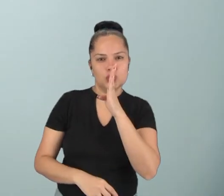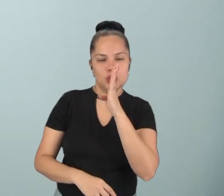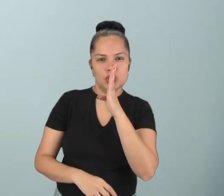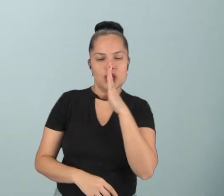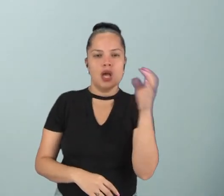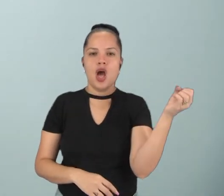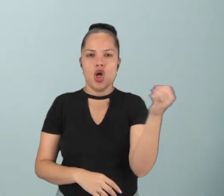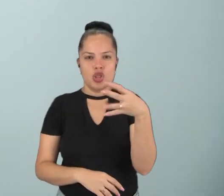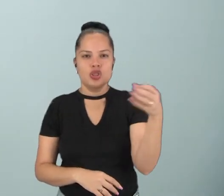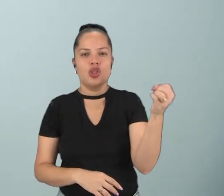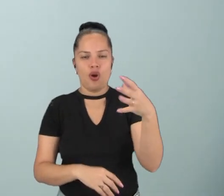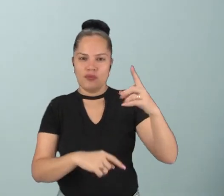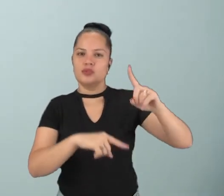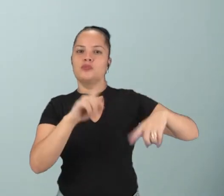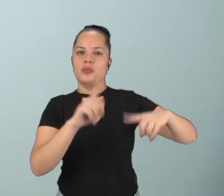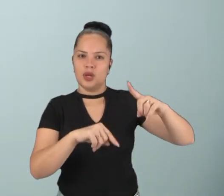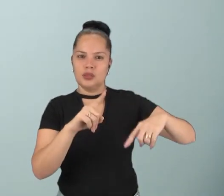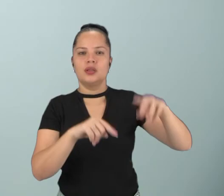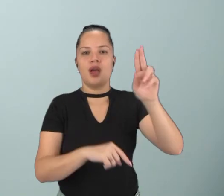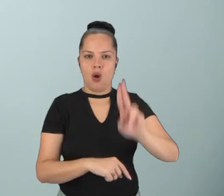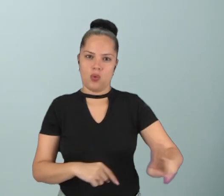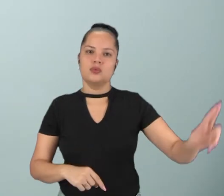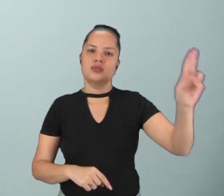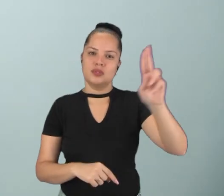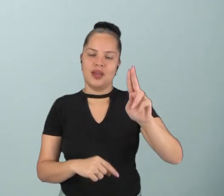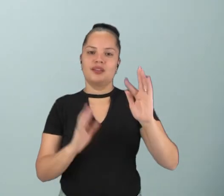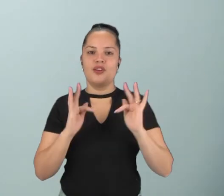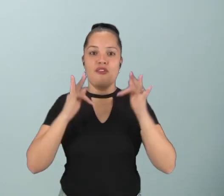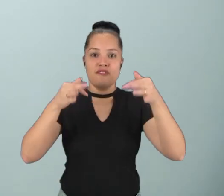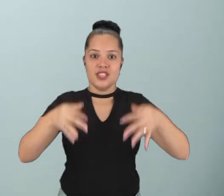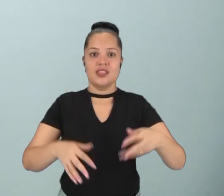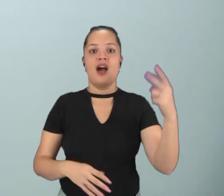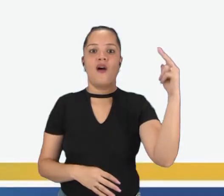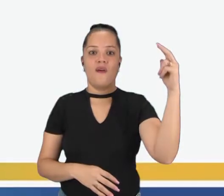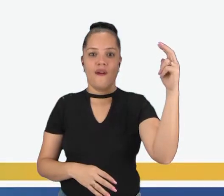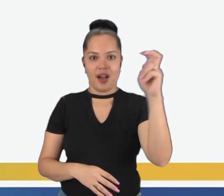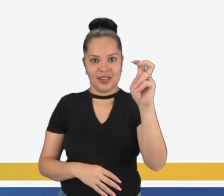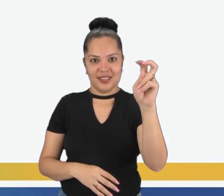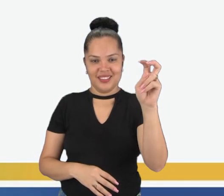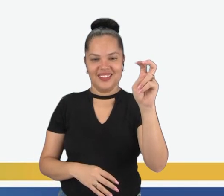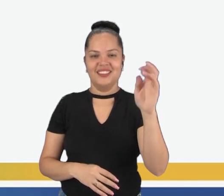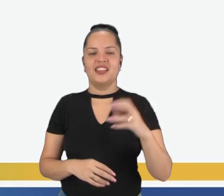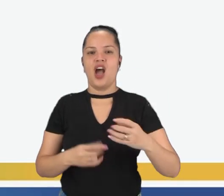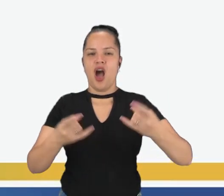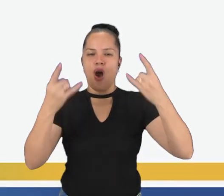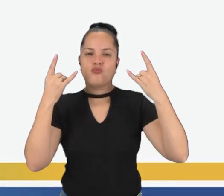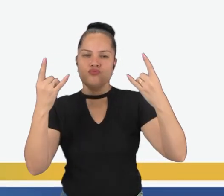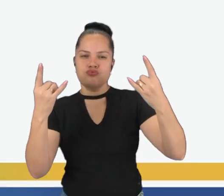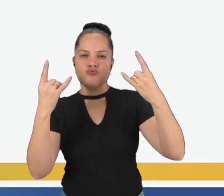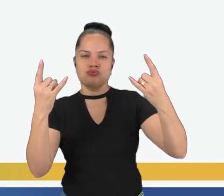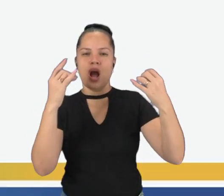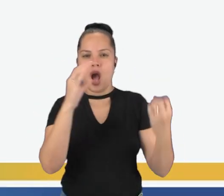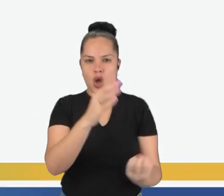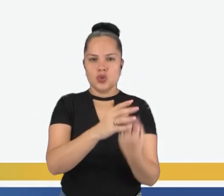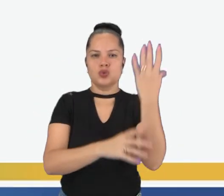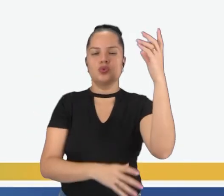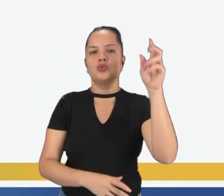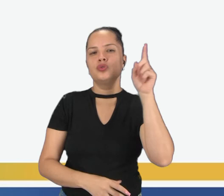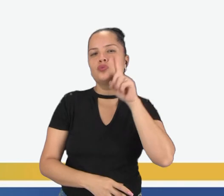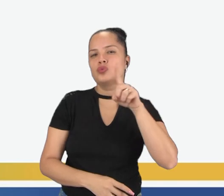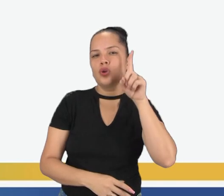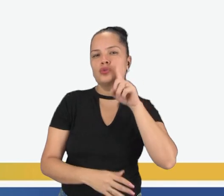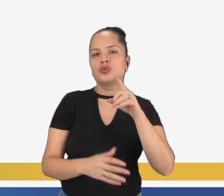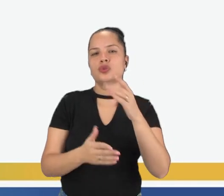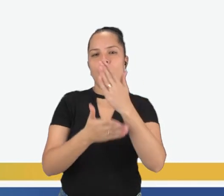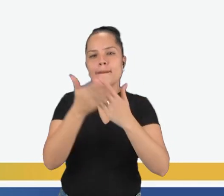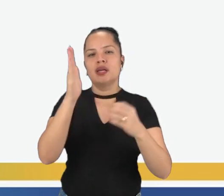novos materiais são usados. E para terminar, a quinta questão. O rock originou-se nos Estados Unidos na segunda metade